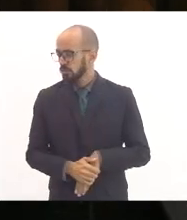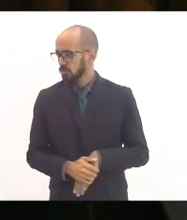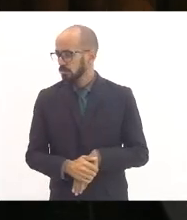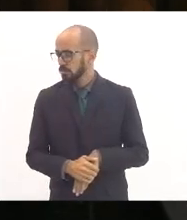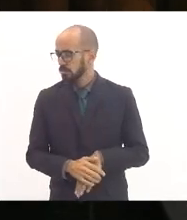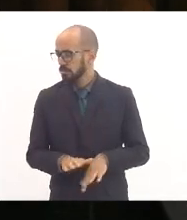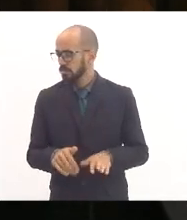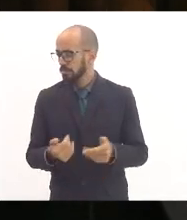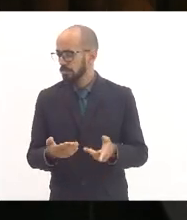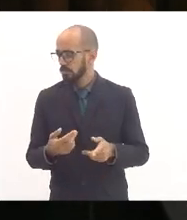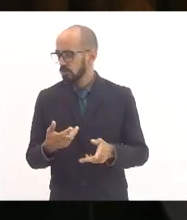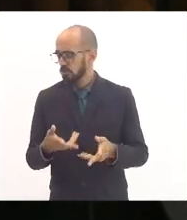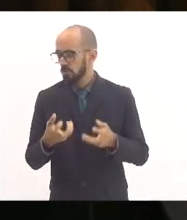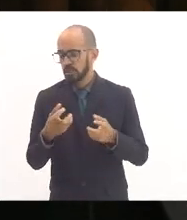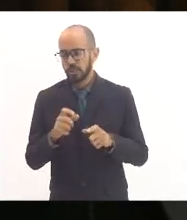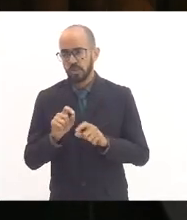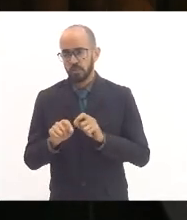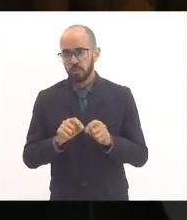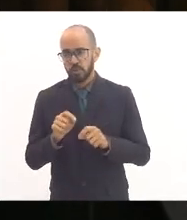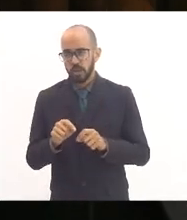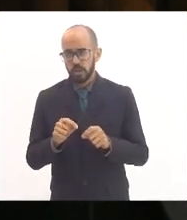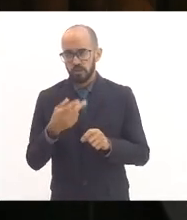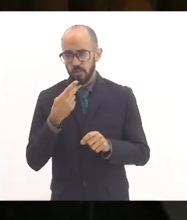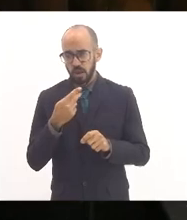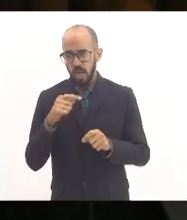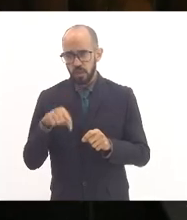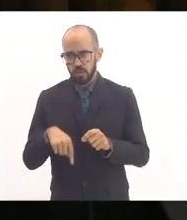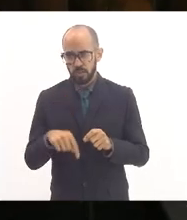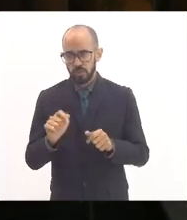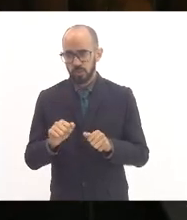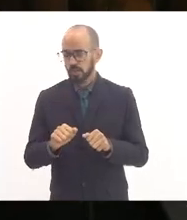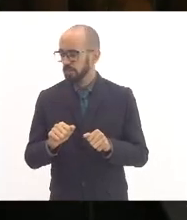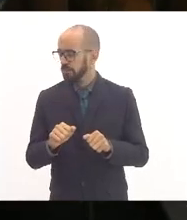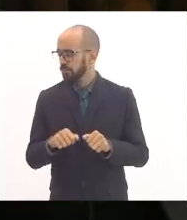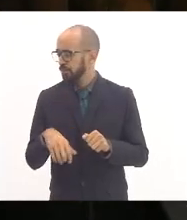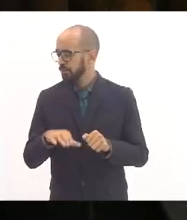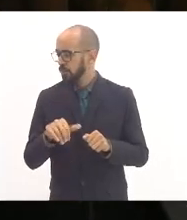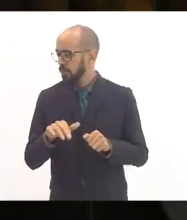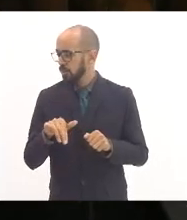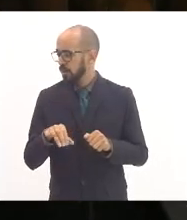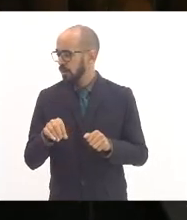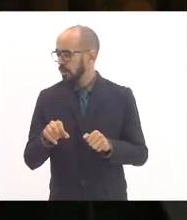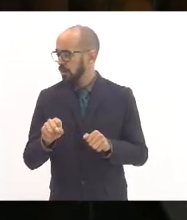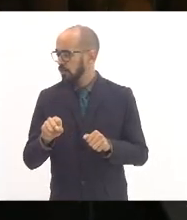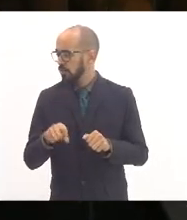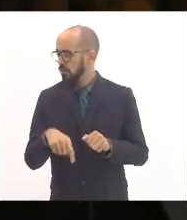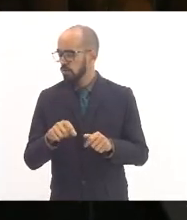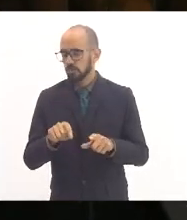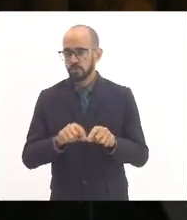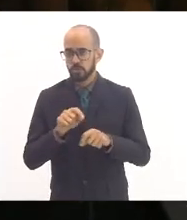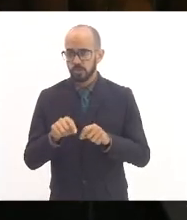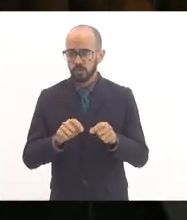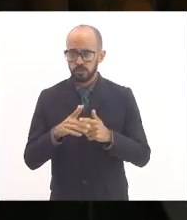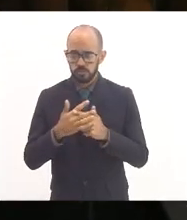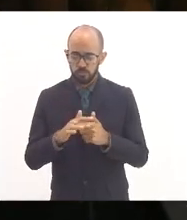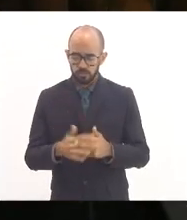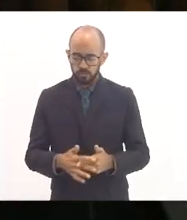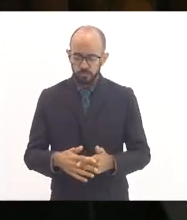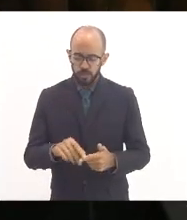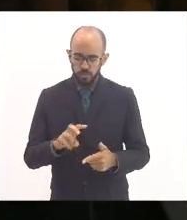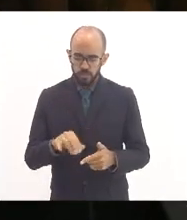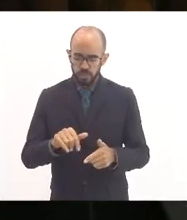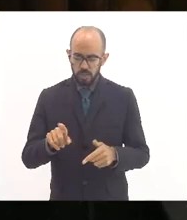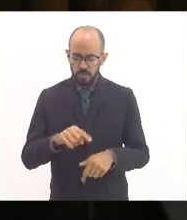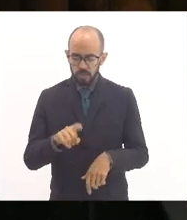então a gente nota aqui como foi falado né inclusive foi levantado pelo deputado Carlos Augusto que a questão correcional vai ser suprimida